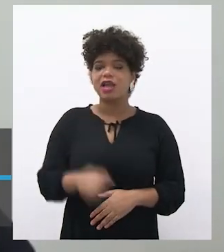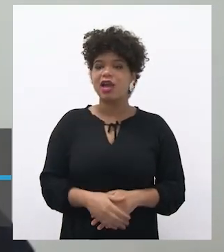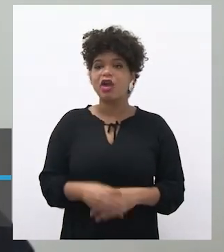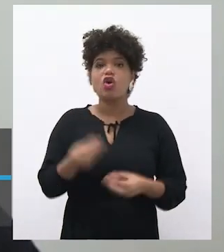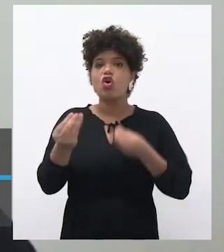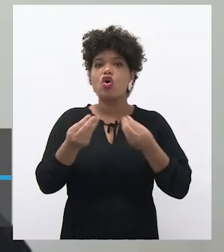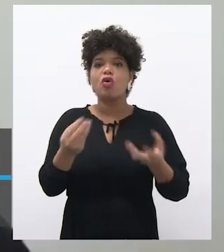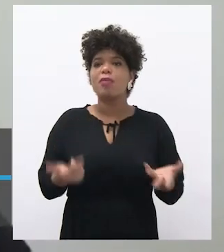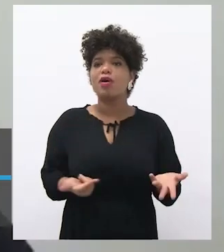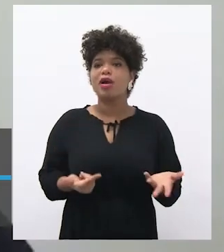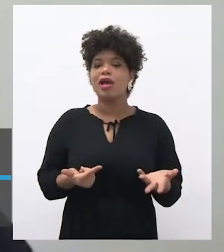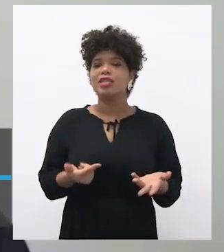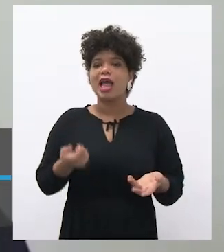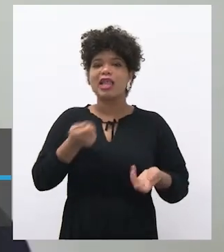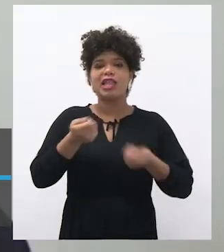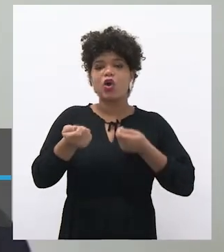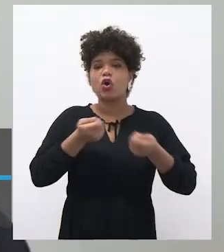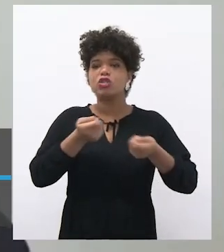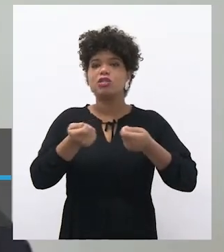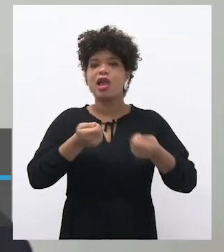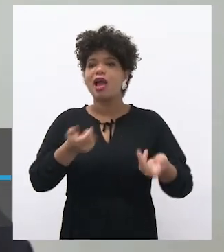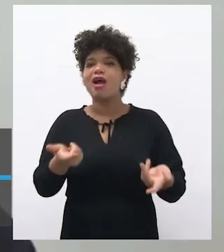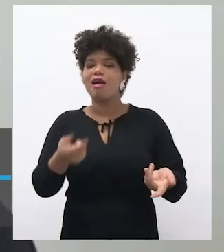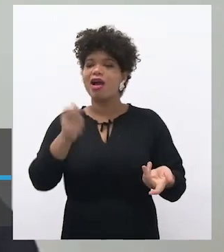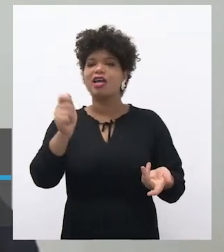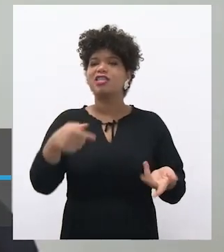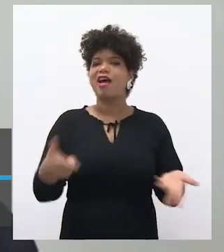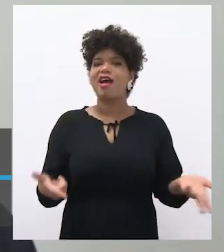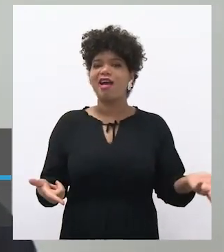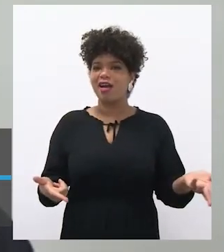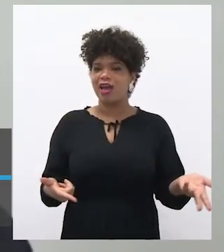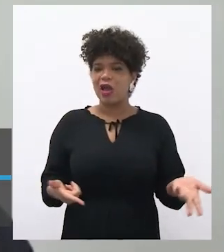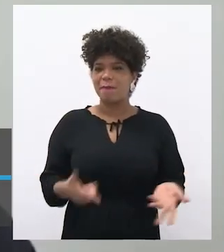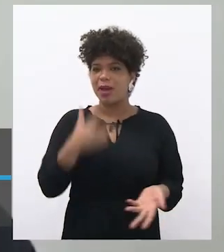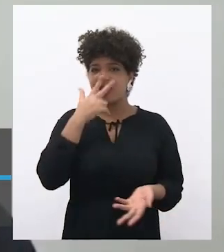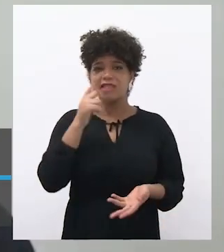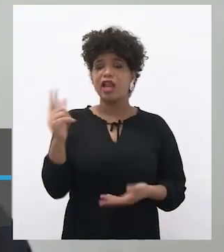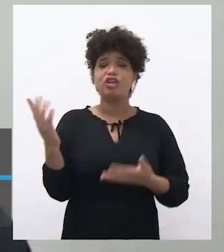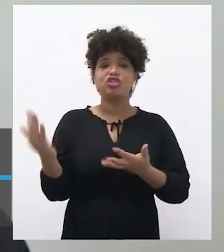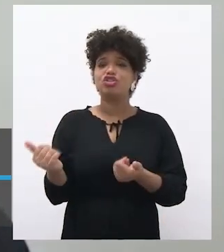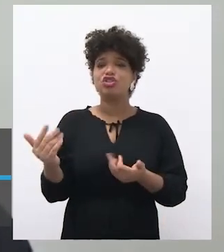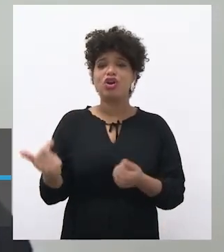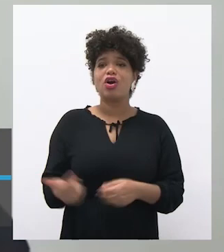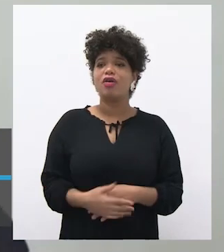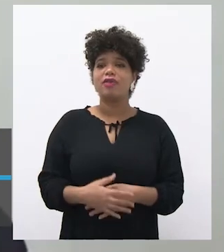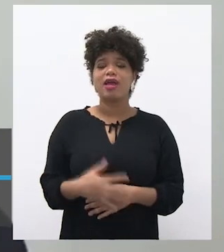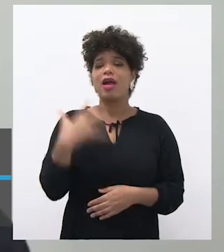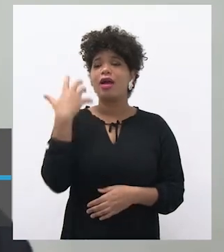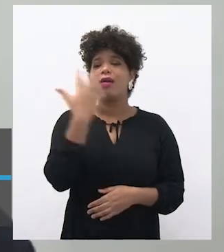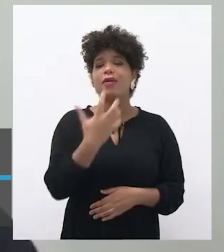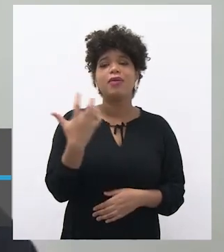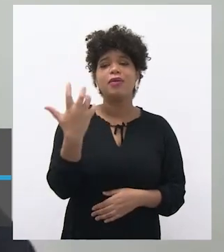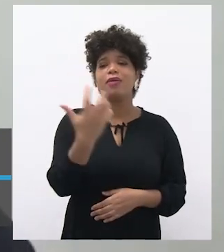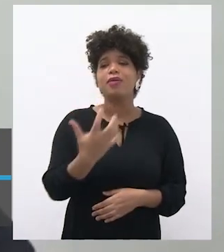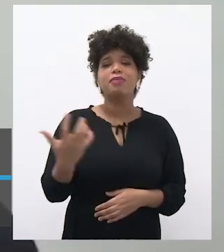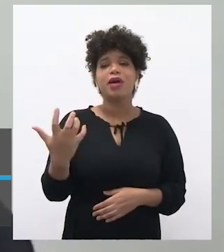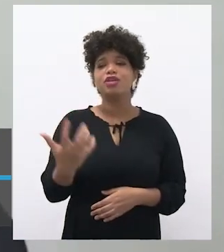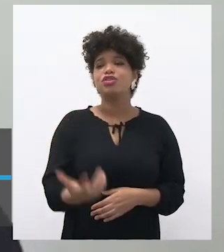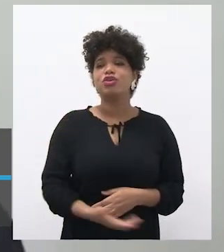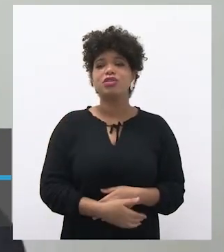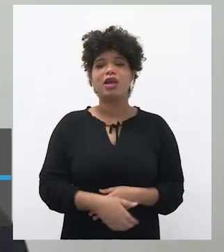que é o crime de ameaça previsto no Código Penal? É aquela conduta que é quando aquele